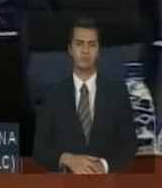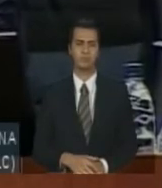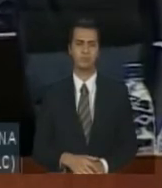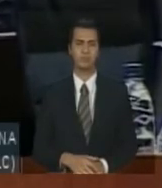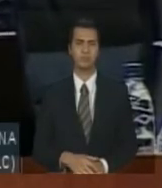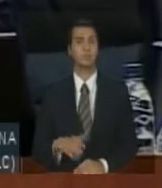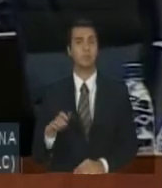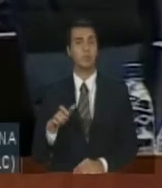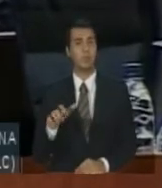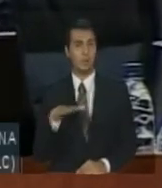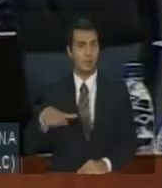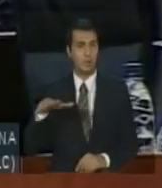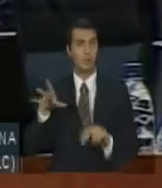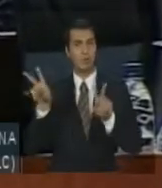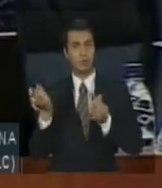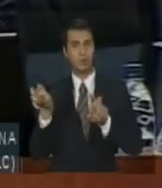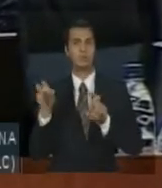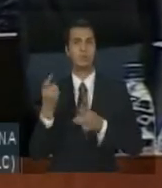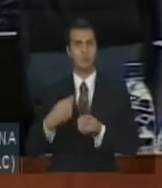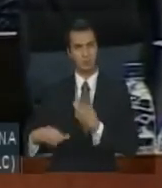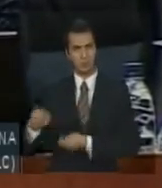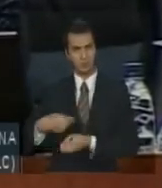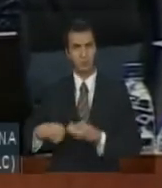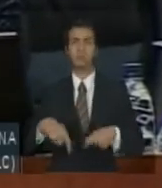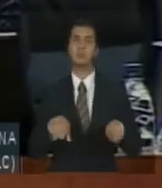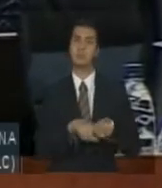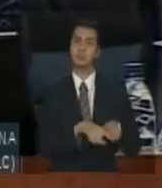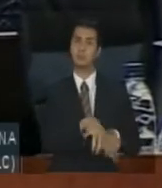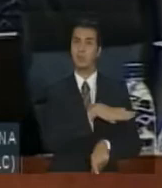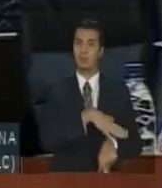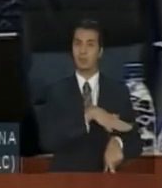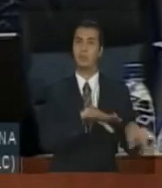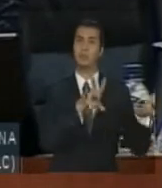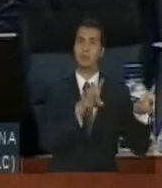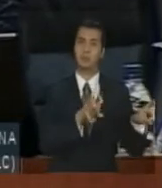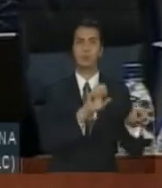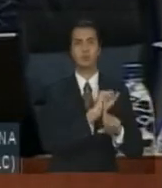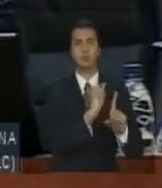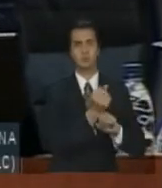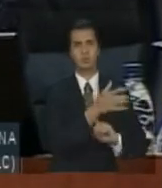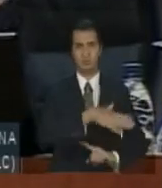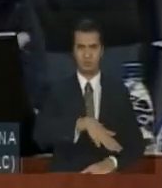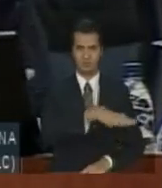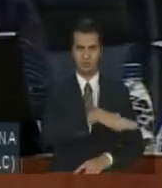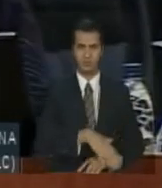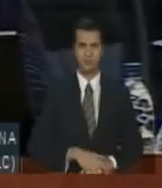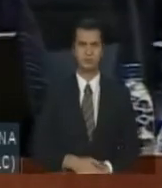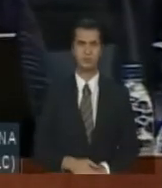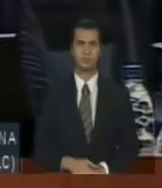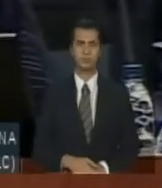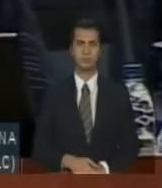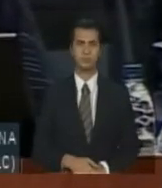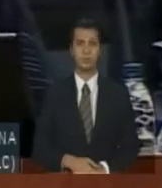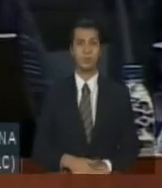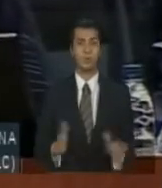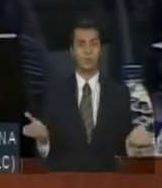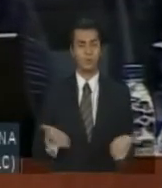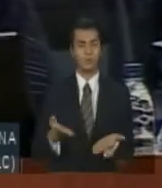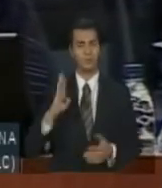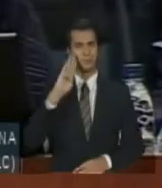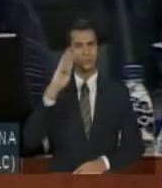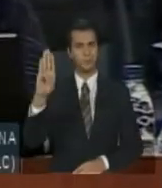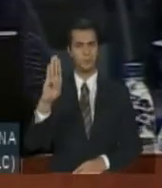aos aspectos econômicos como aos aspectos sociais. E, sobretudo hoje, que